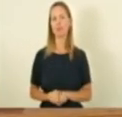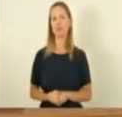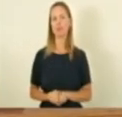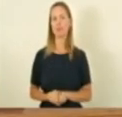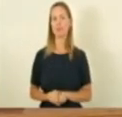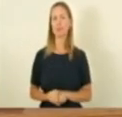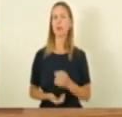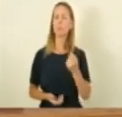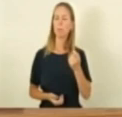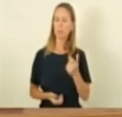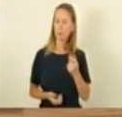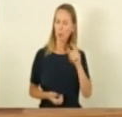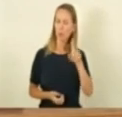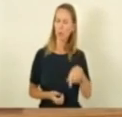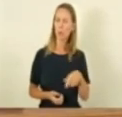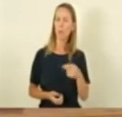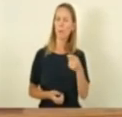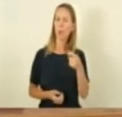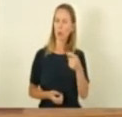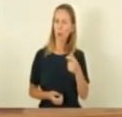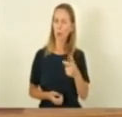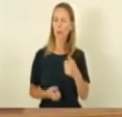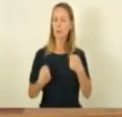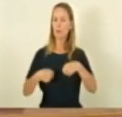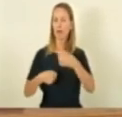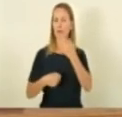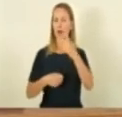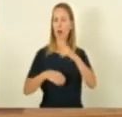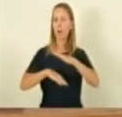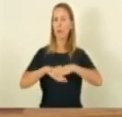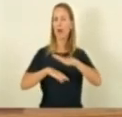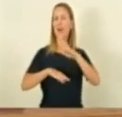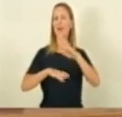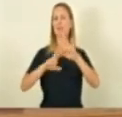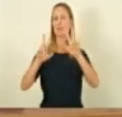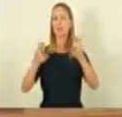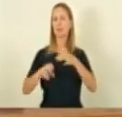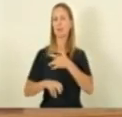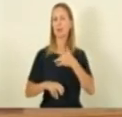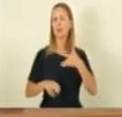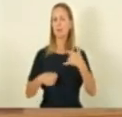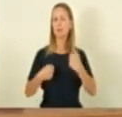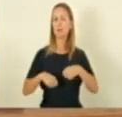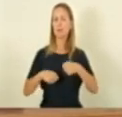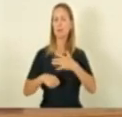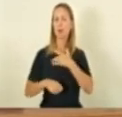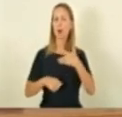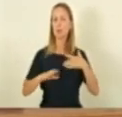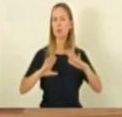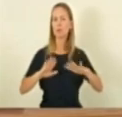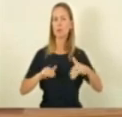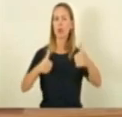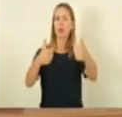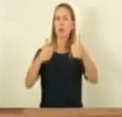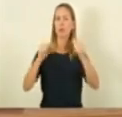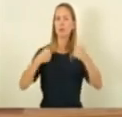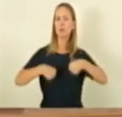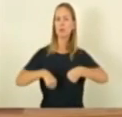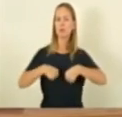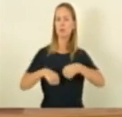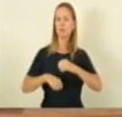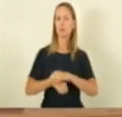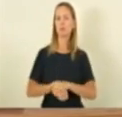muito pouco ainda. Precisamos falar mais sobre a saúde. Preciso melhorar a saúde.